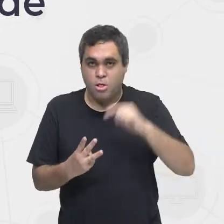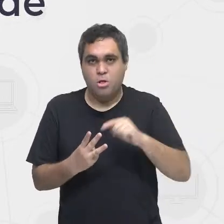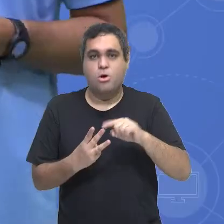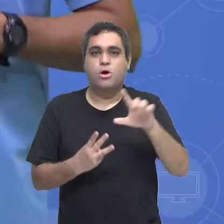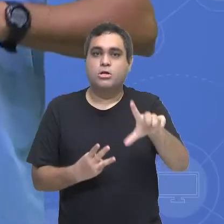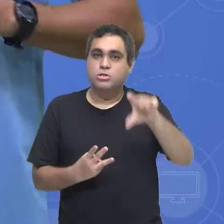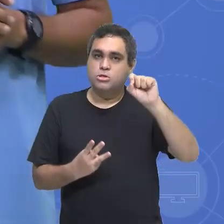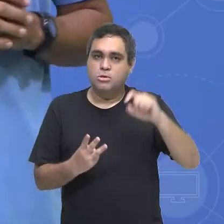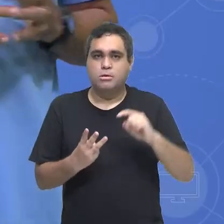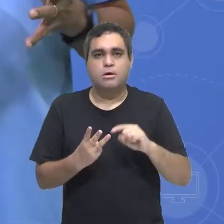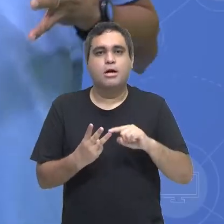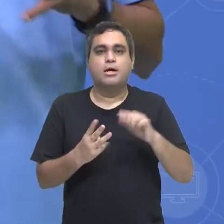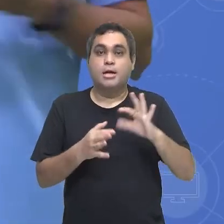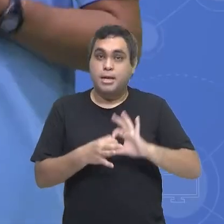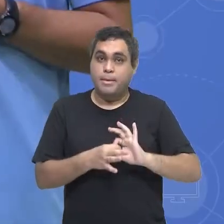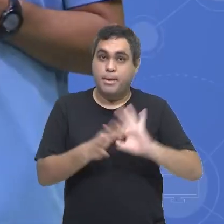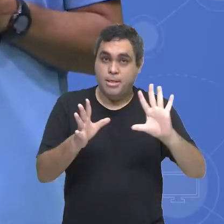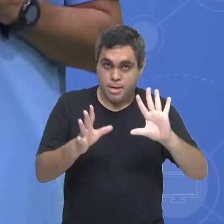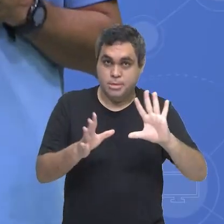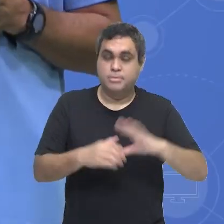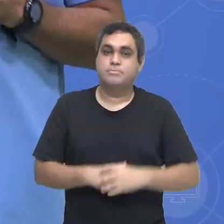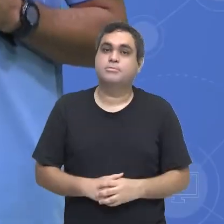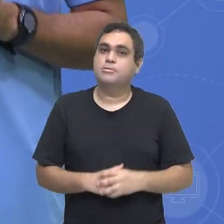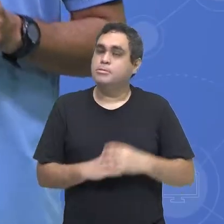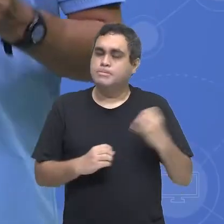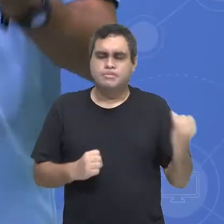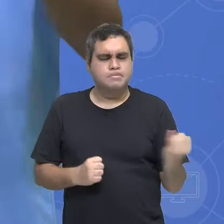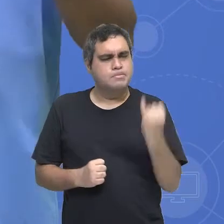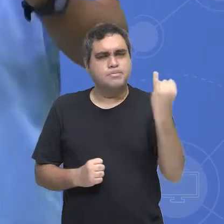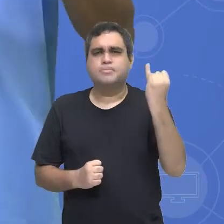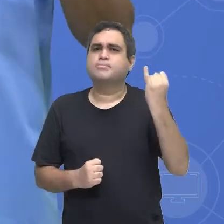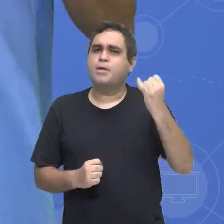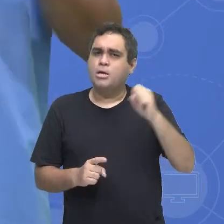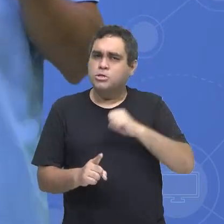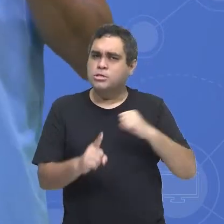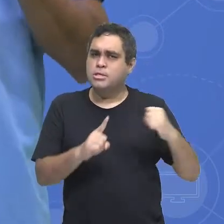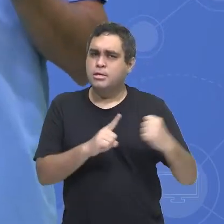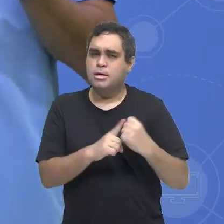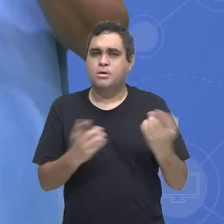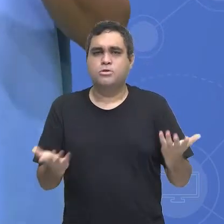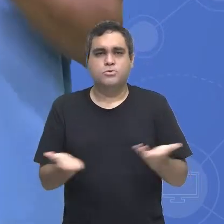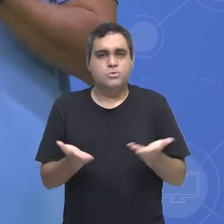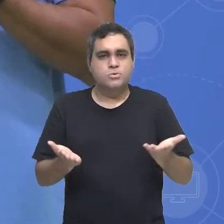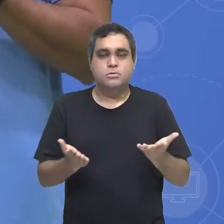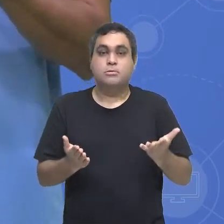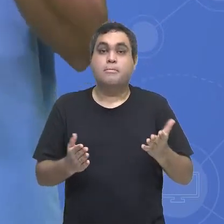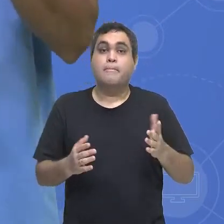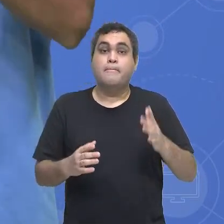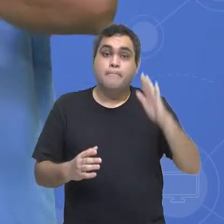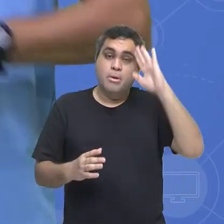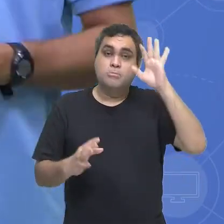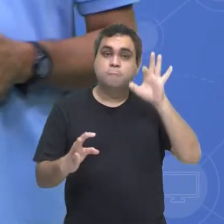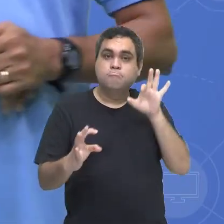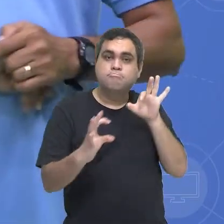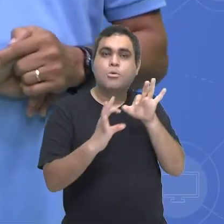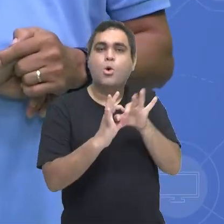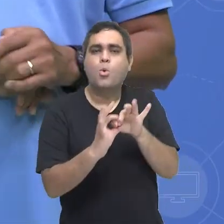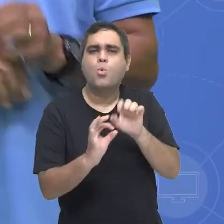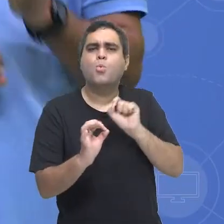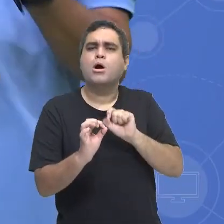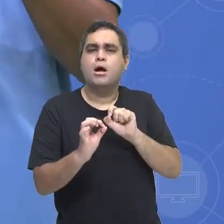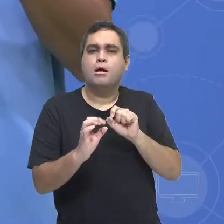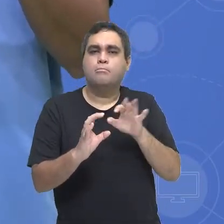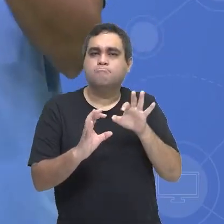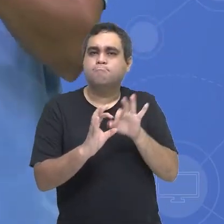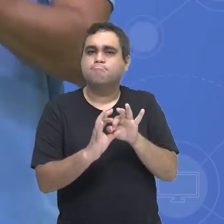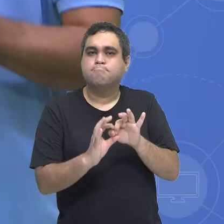Tema extremamente importante para a nossa sociedade hoje, porque está ligada diretamente, sabe o quê? Está ligada diretamente à